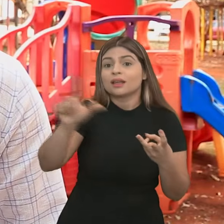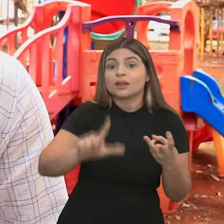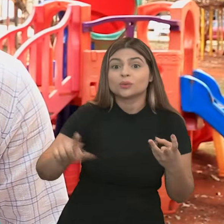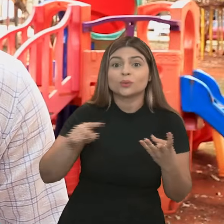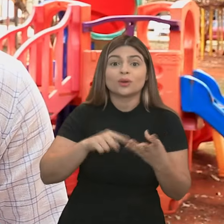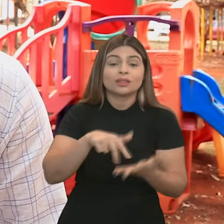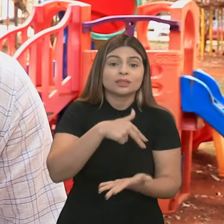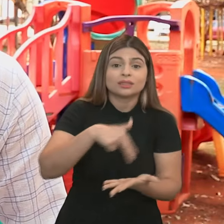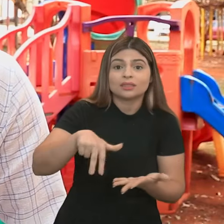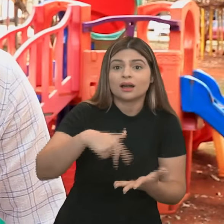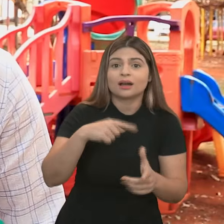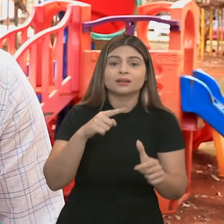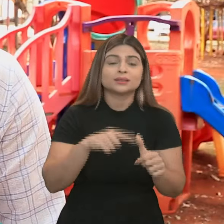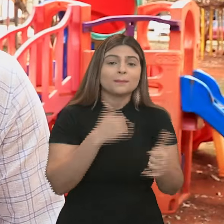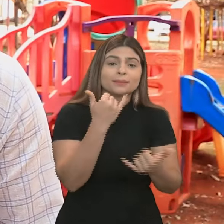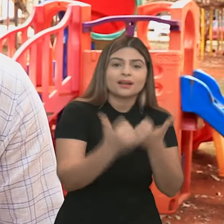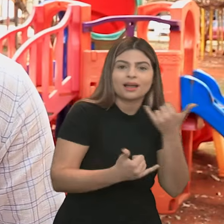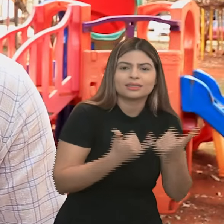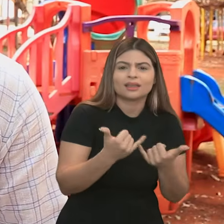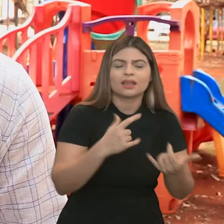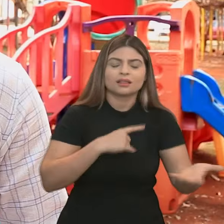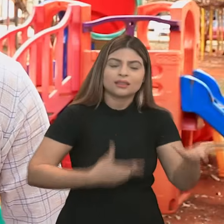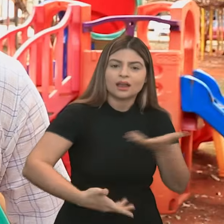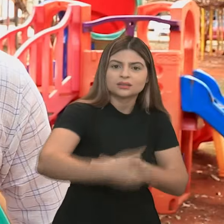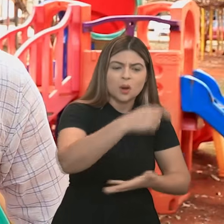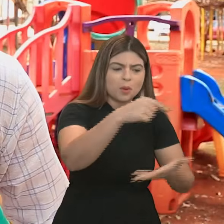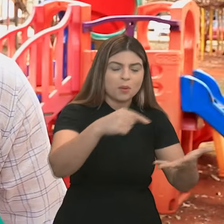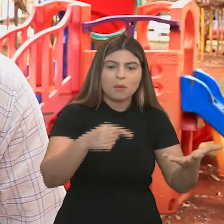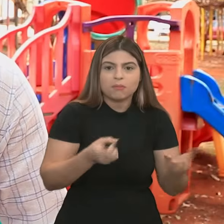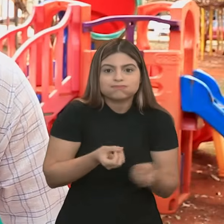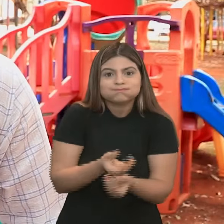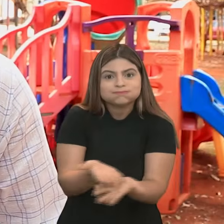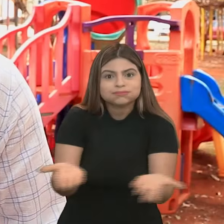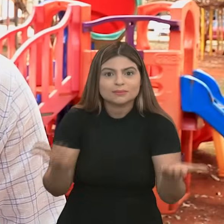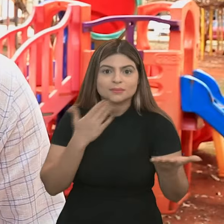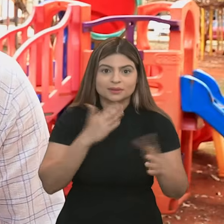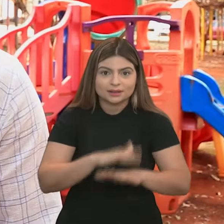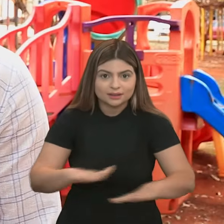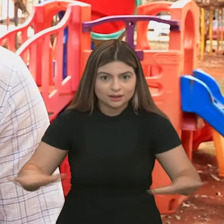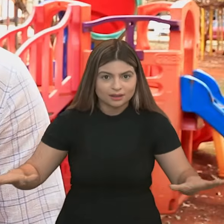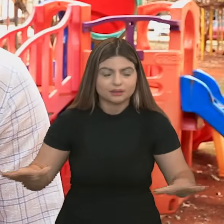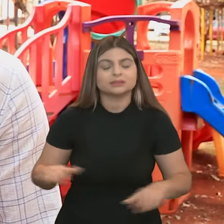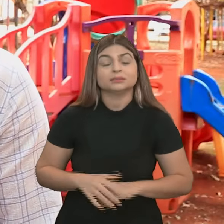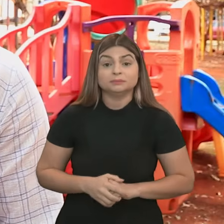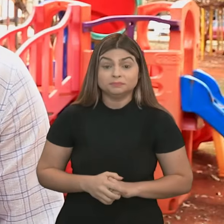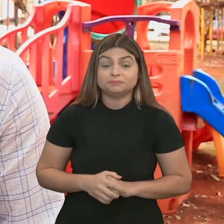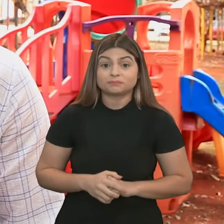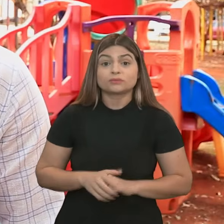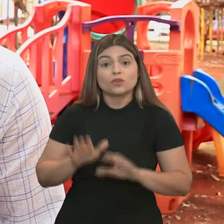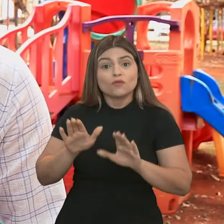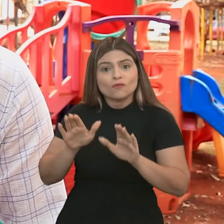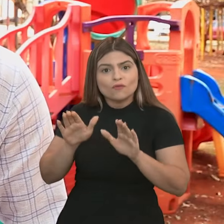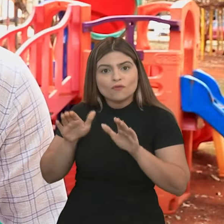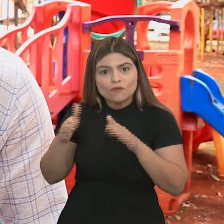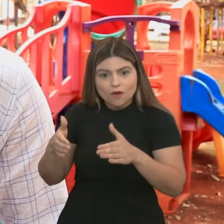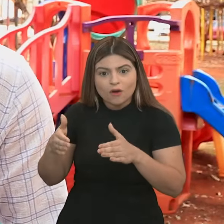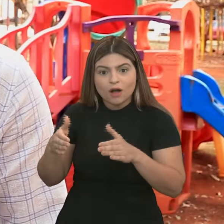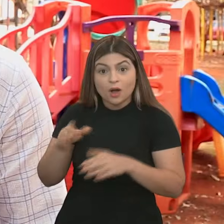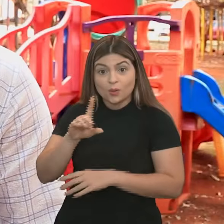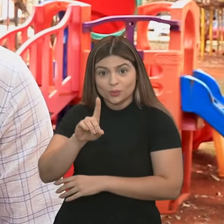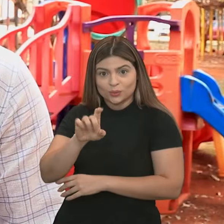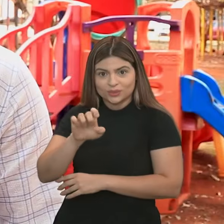dança, com brincadeiras, com interações, entre outras linguagens. E nesse sentido, o Departamento de Educação